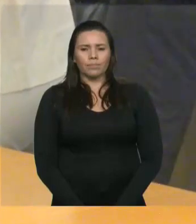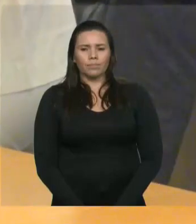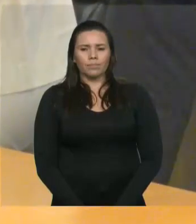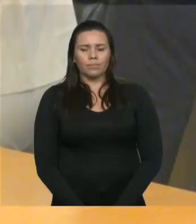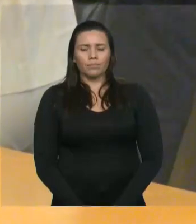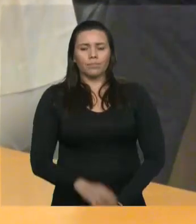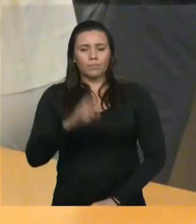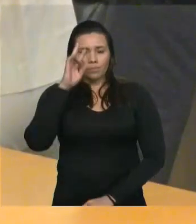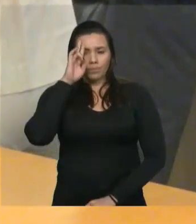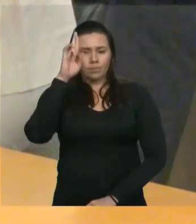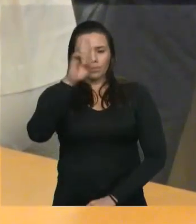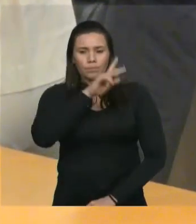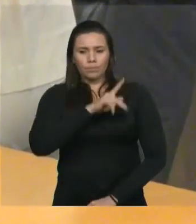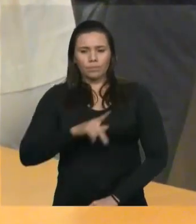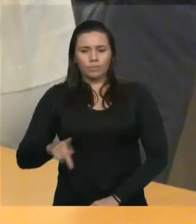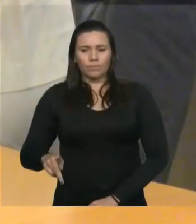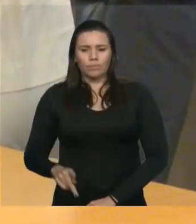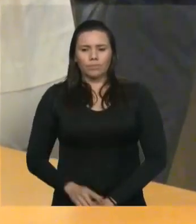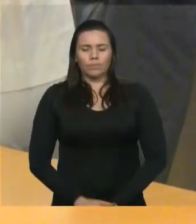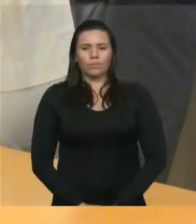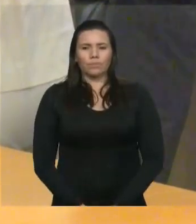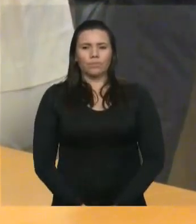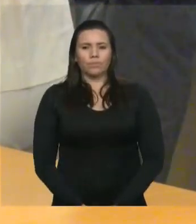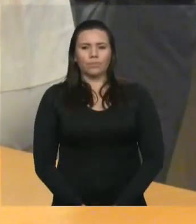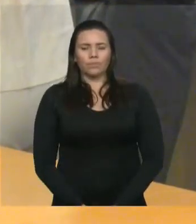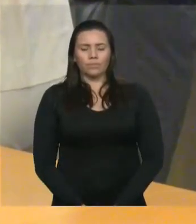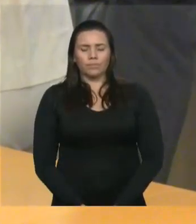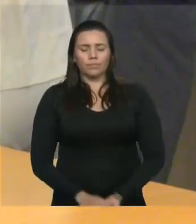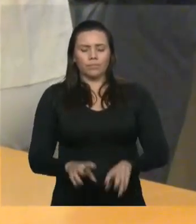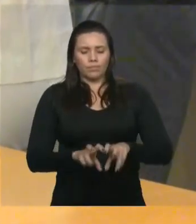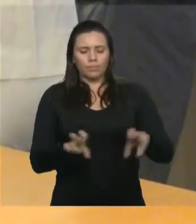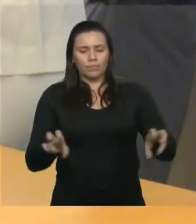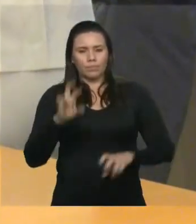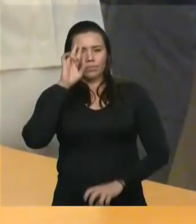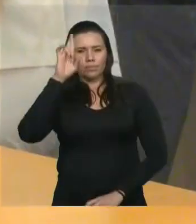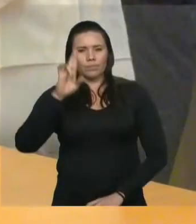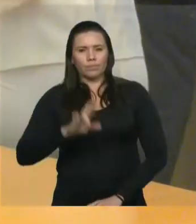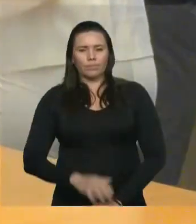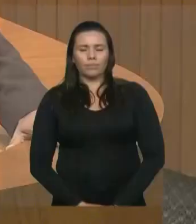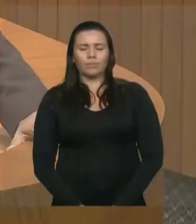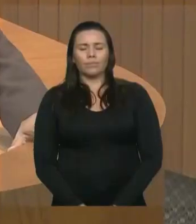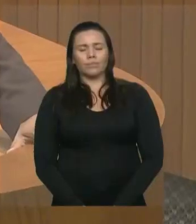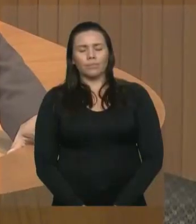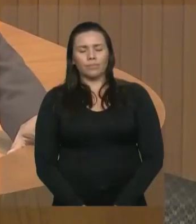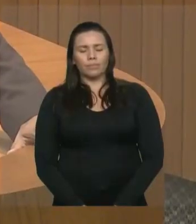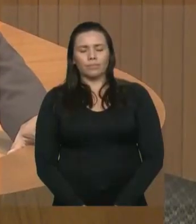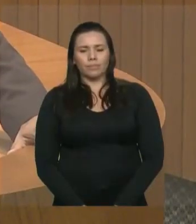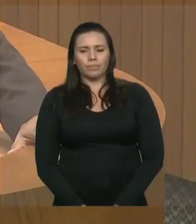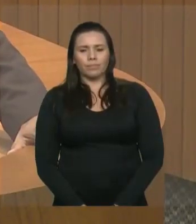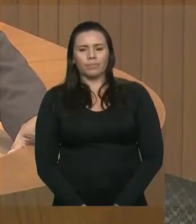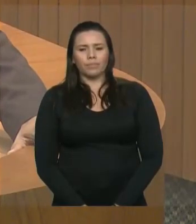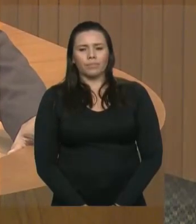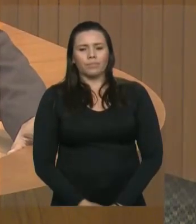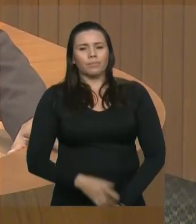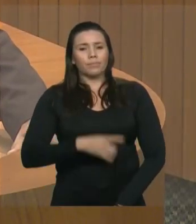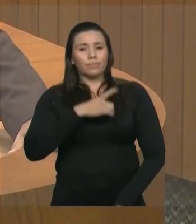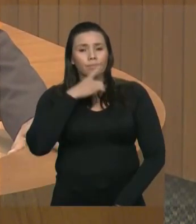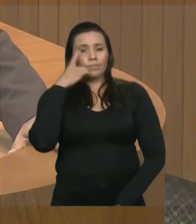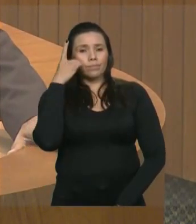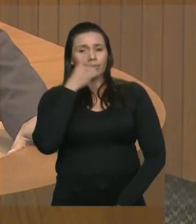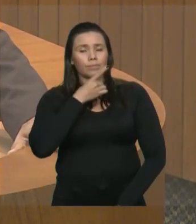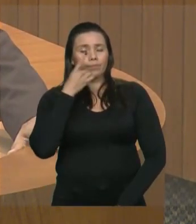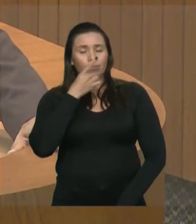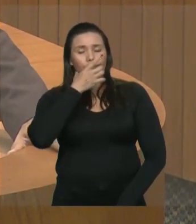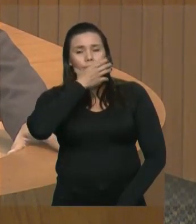Senhor presidente, demais membros da mesa, senhores e senhoras deputados,